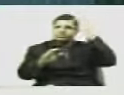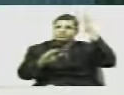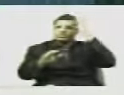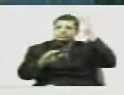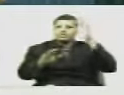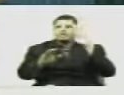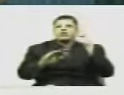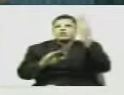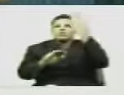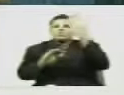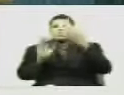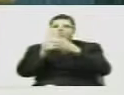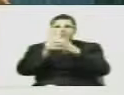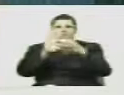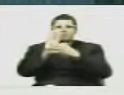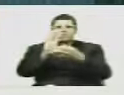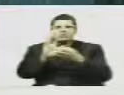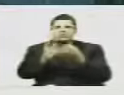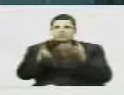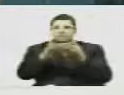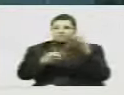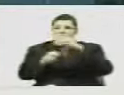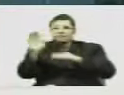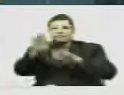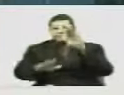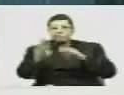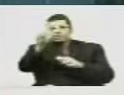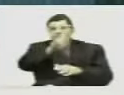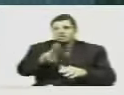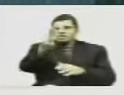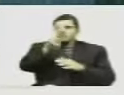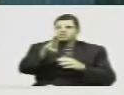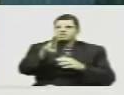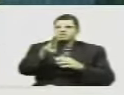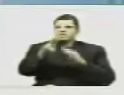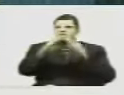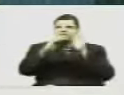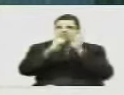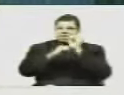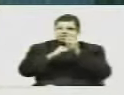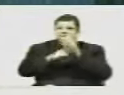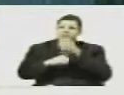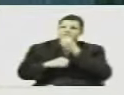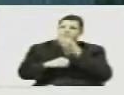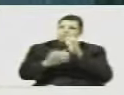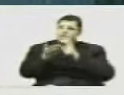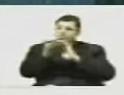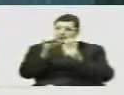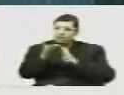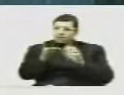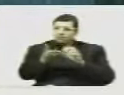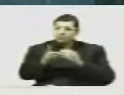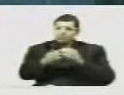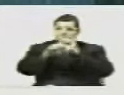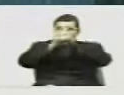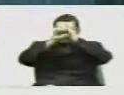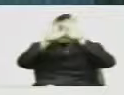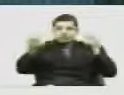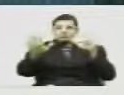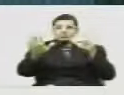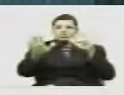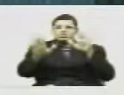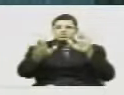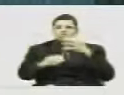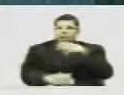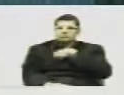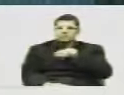um falso argumento que, vez por outra, é utilizado, inclusive, nesta casa. O secretário foi muito claro